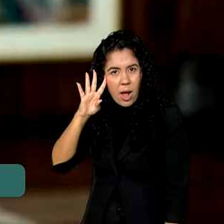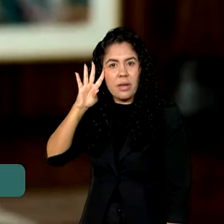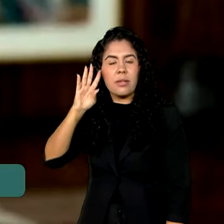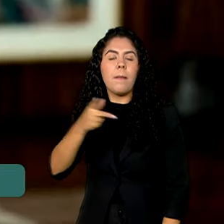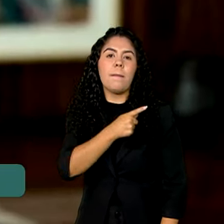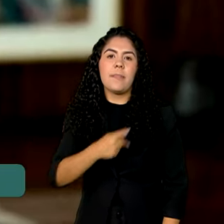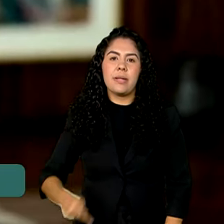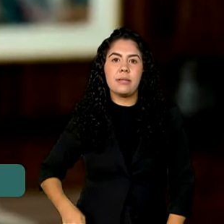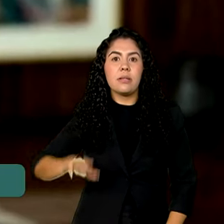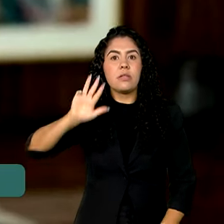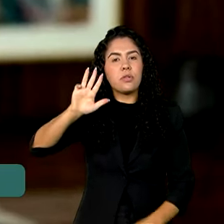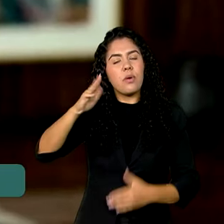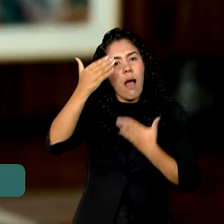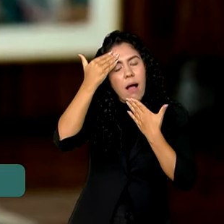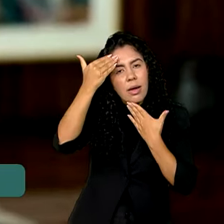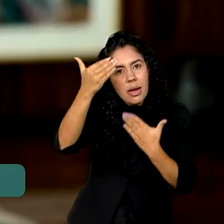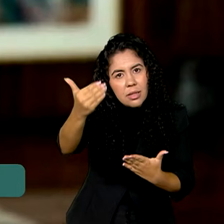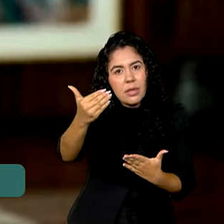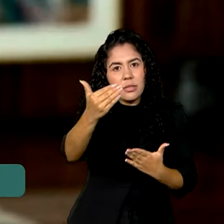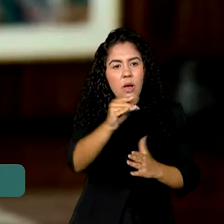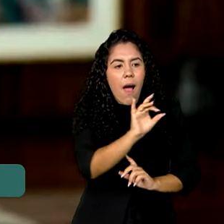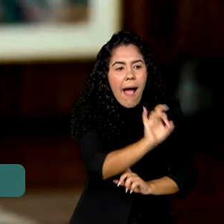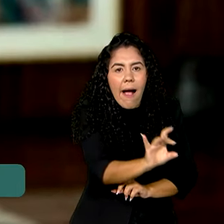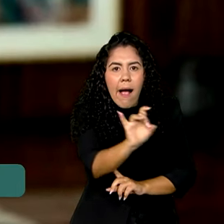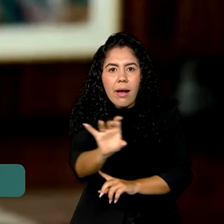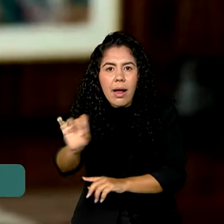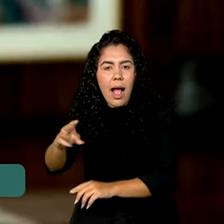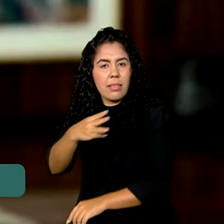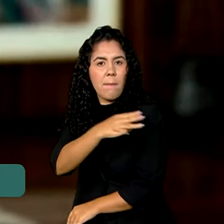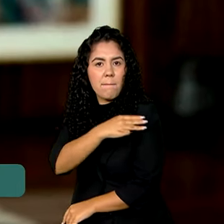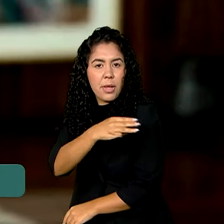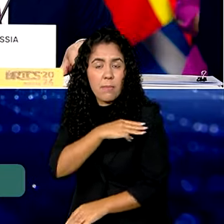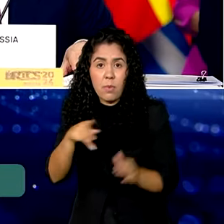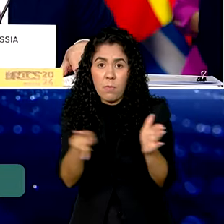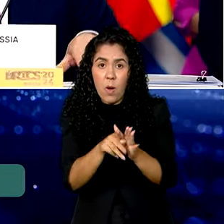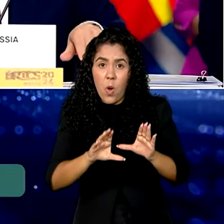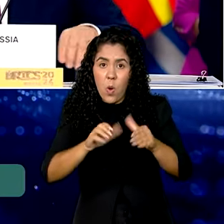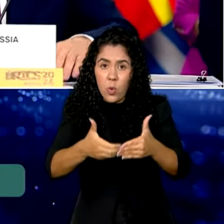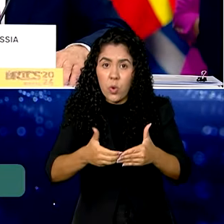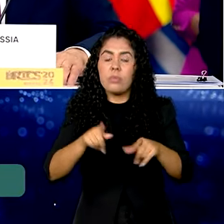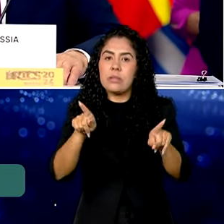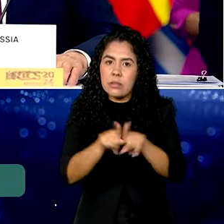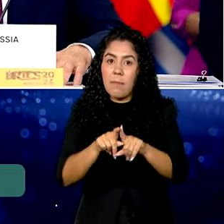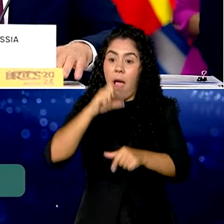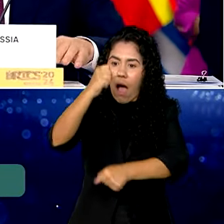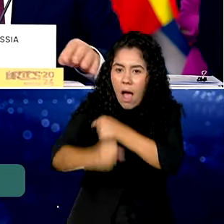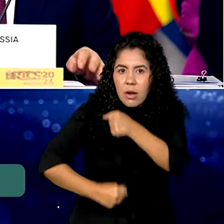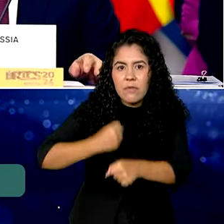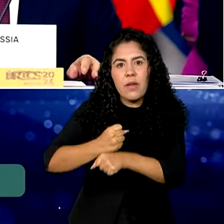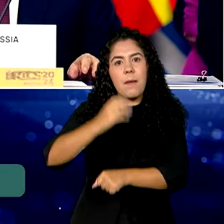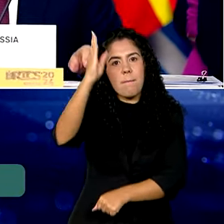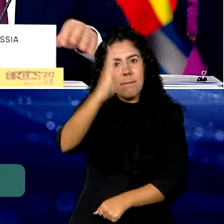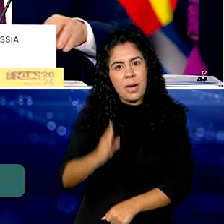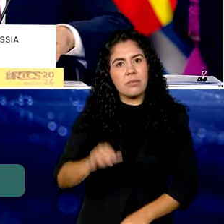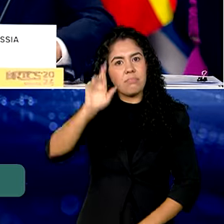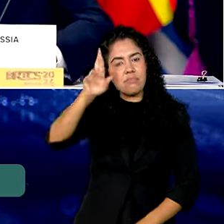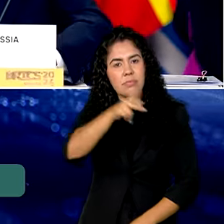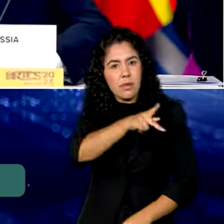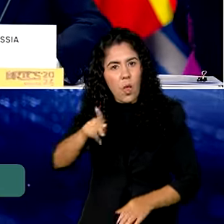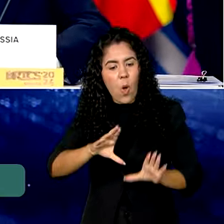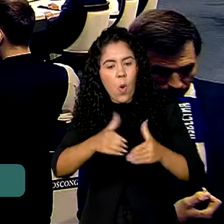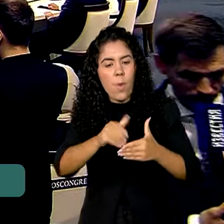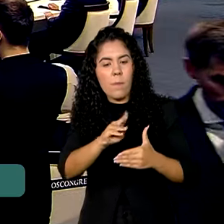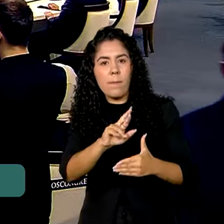agradeceu o apoio dos membros do grupo à presidência brasileira do bloco no ano que vem ele afirmou que o respaldo foi